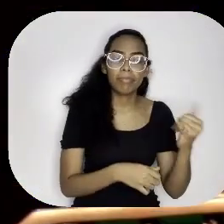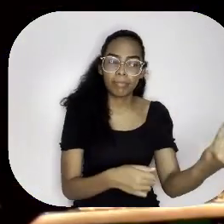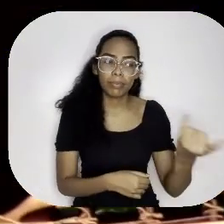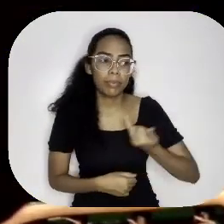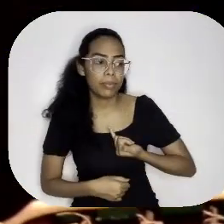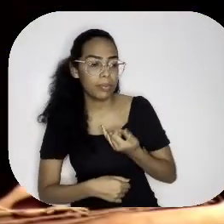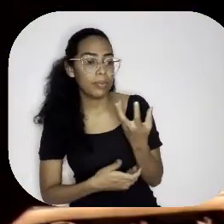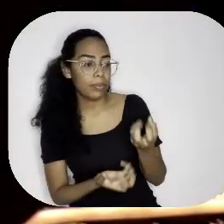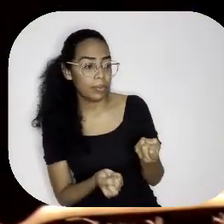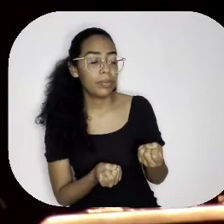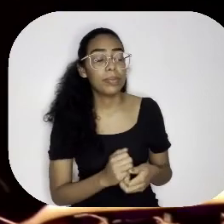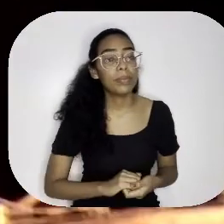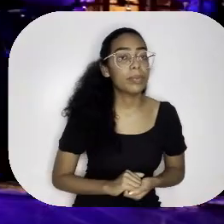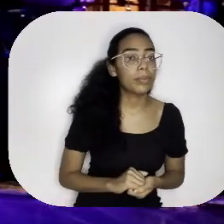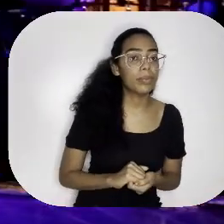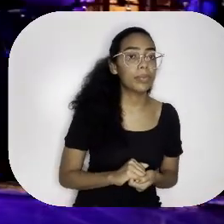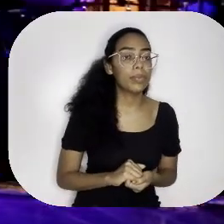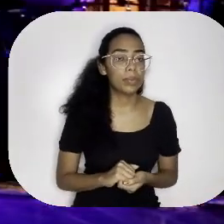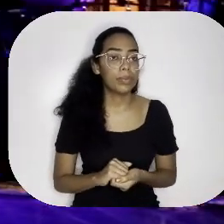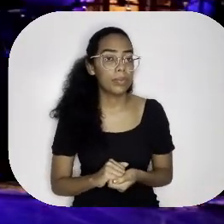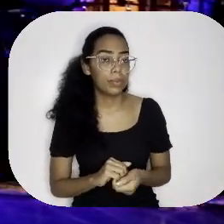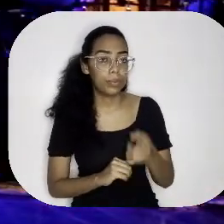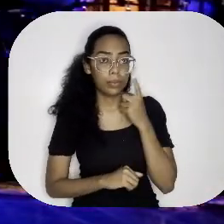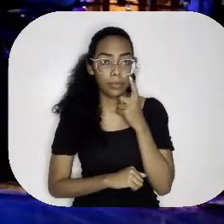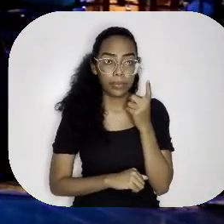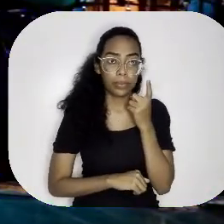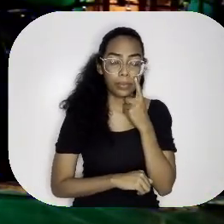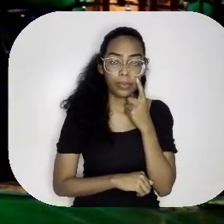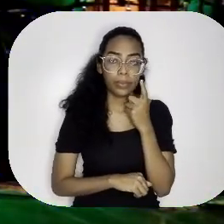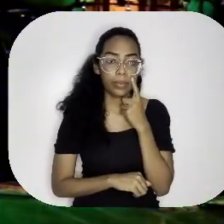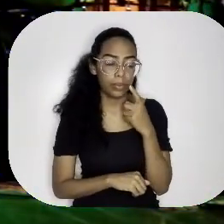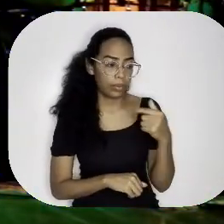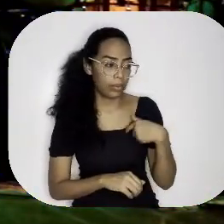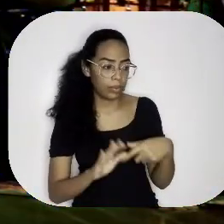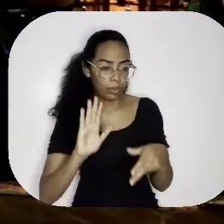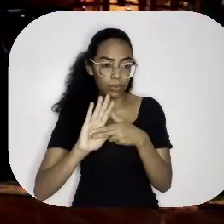nós vamos venerar um sarate.